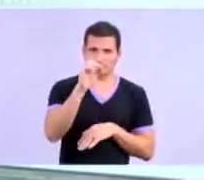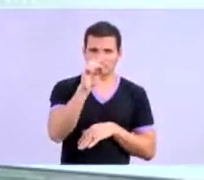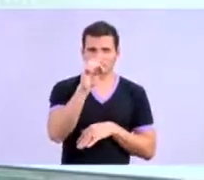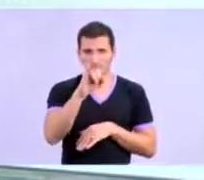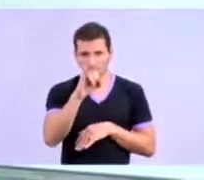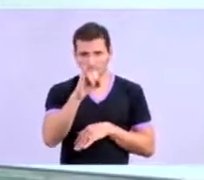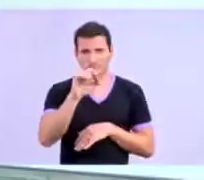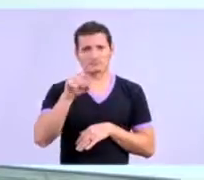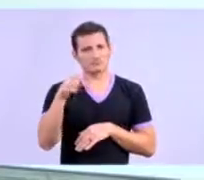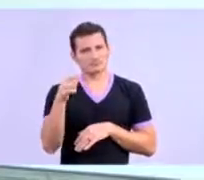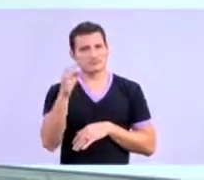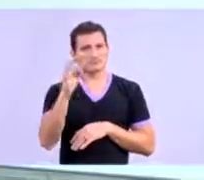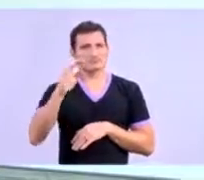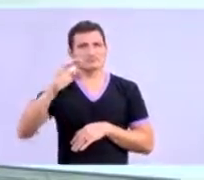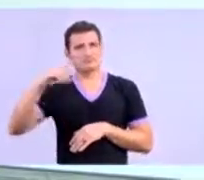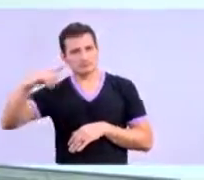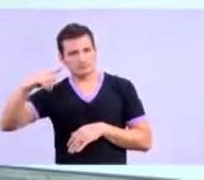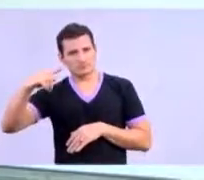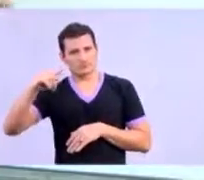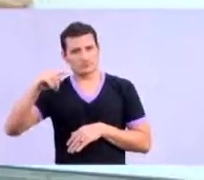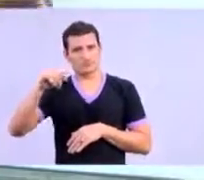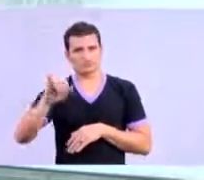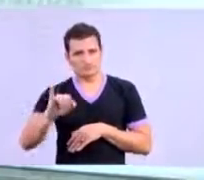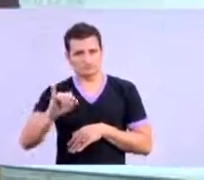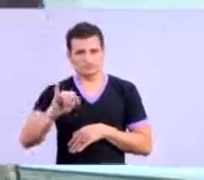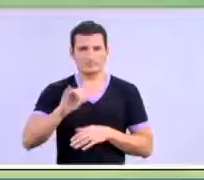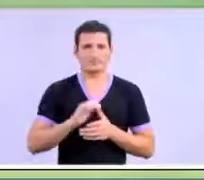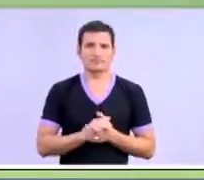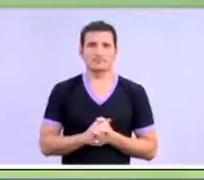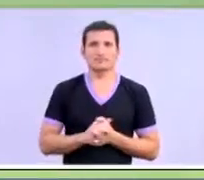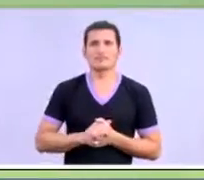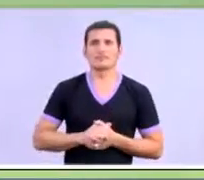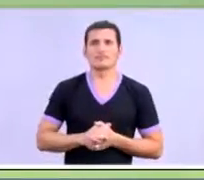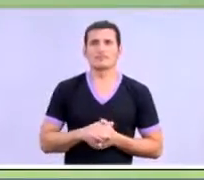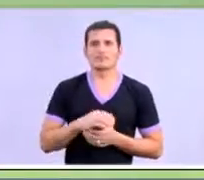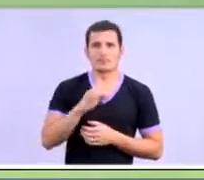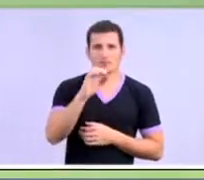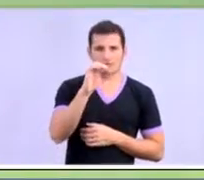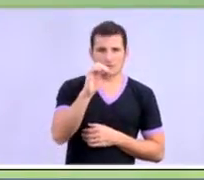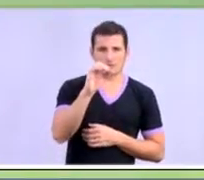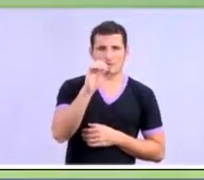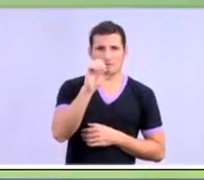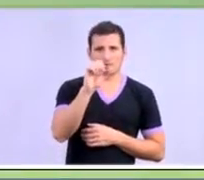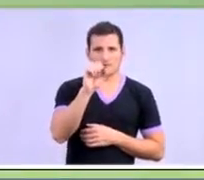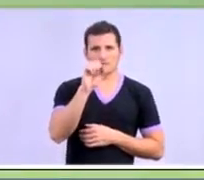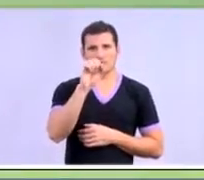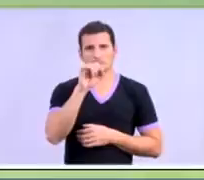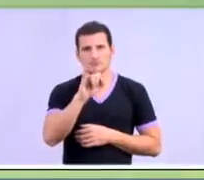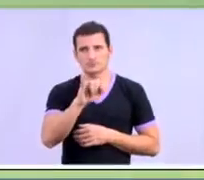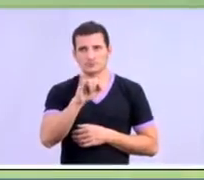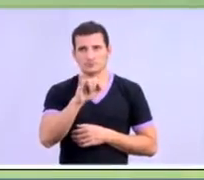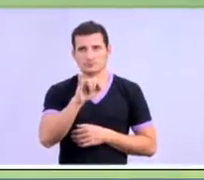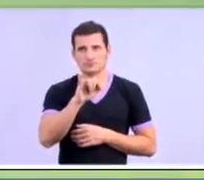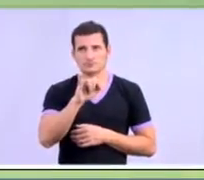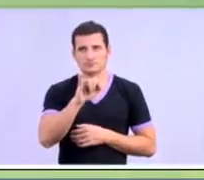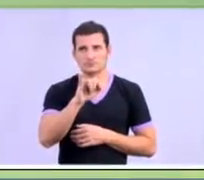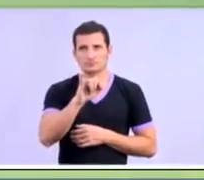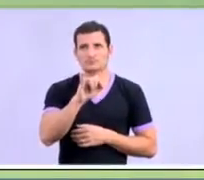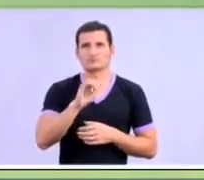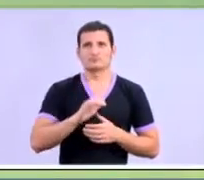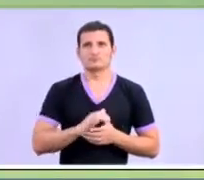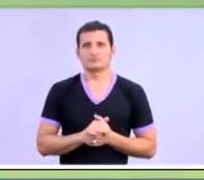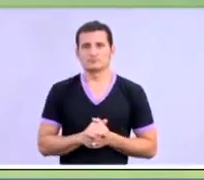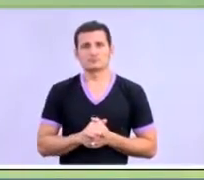modelo TCP. OSI significa Open System Interconnection. O modelo OSI